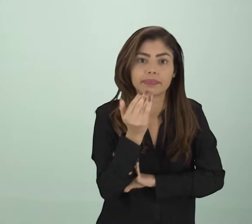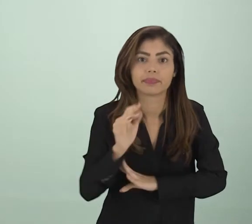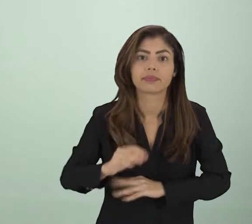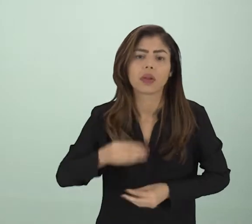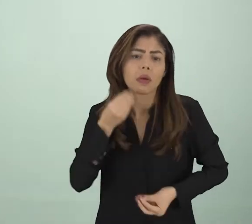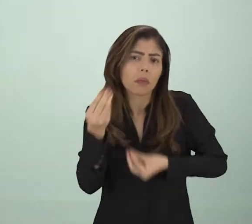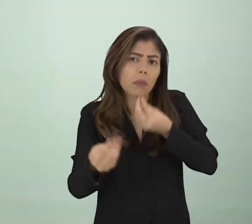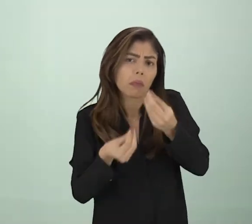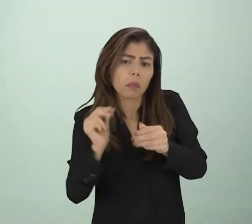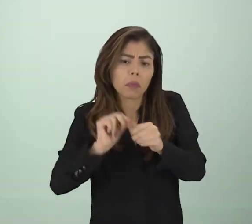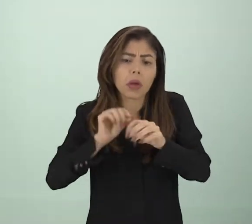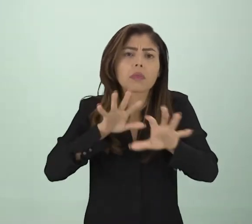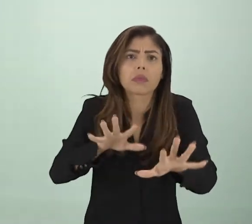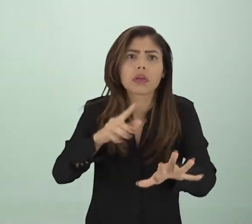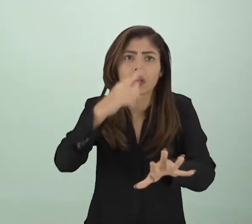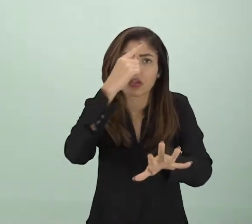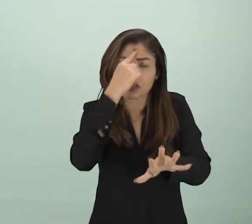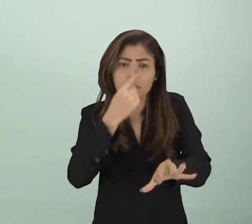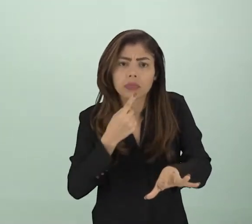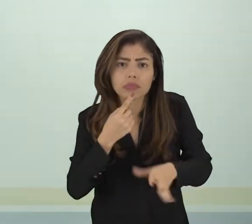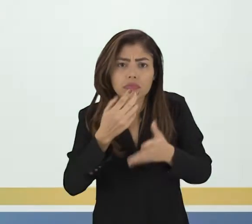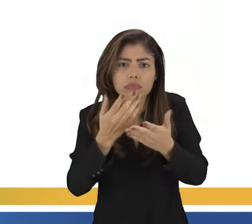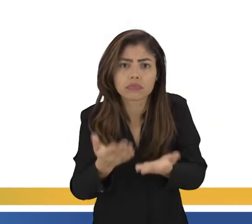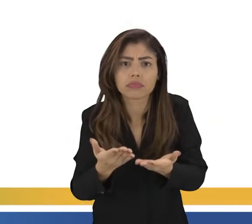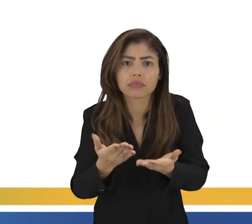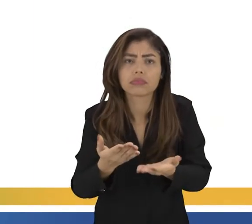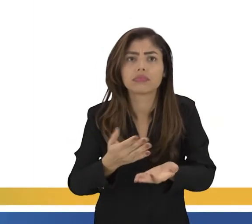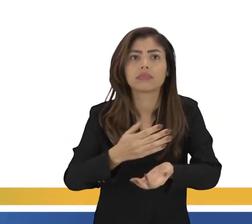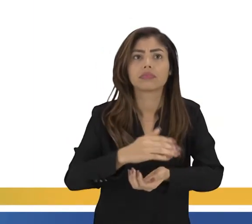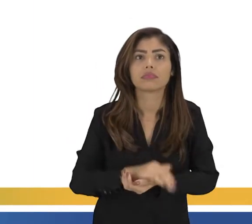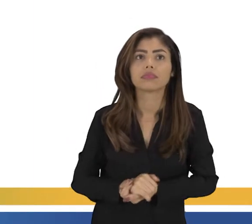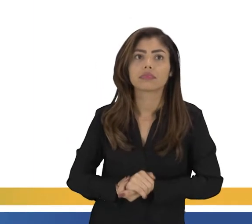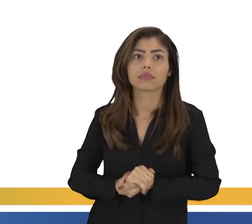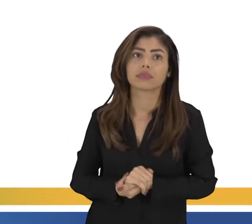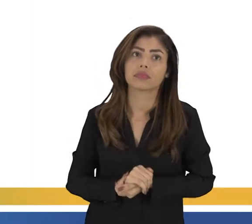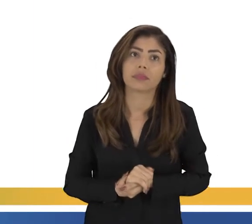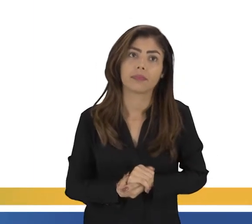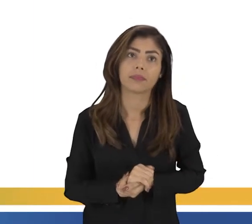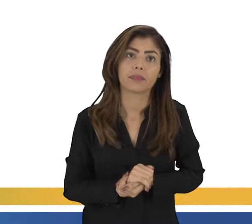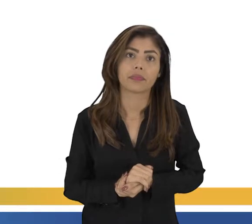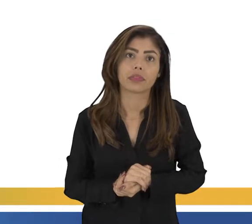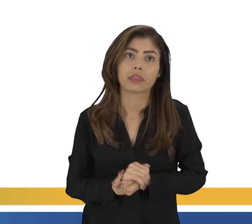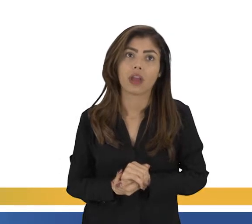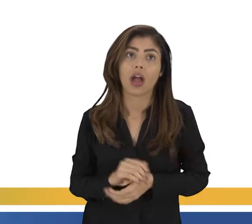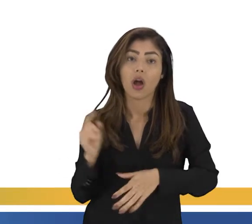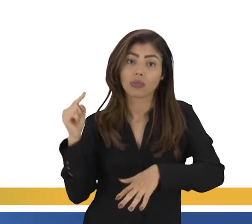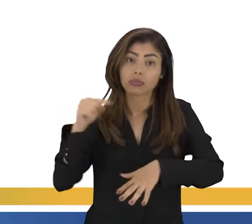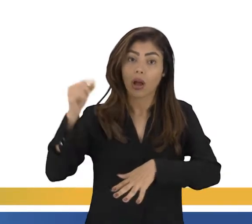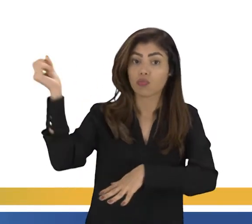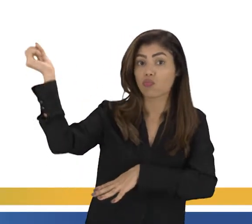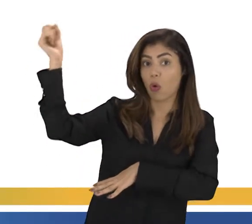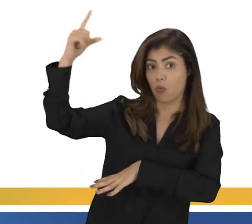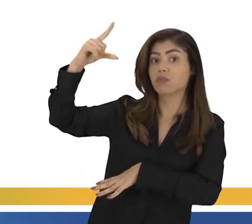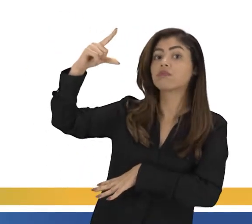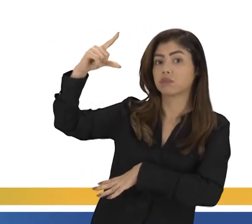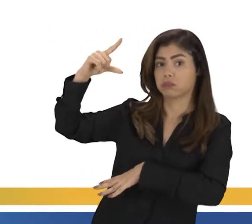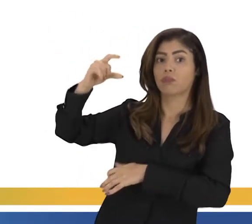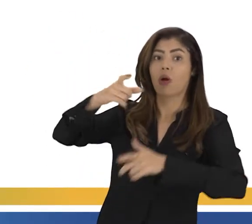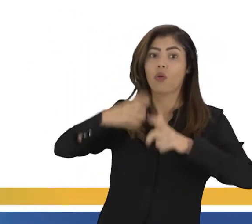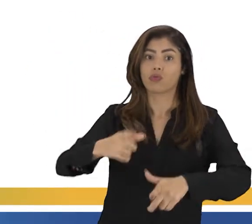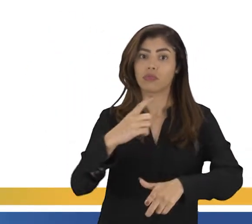Como funciona isso? Vocês estão vendo ali na imagem que o centro dessa energia é o Sol,